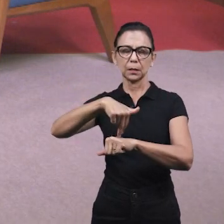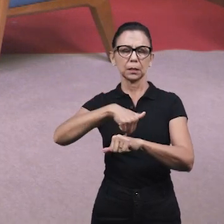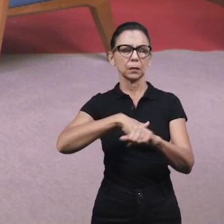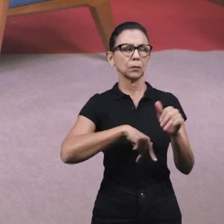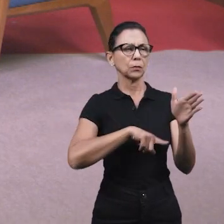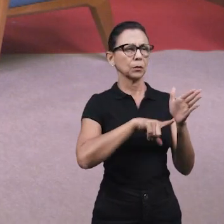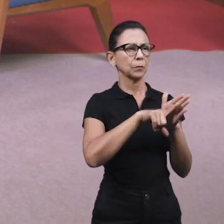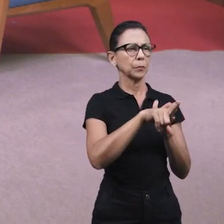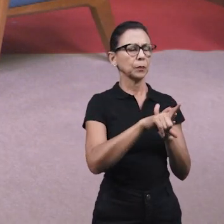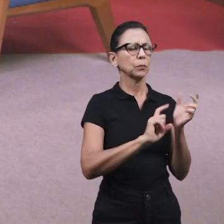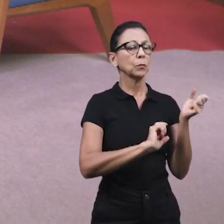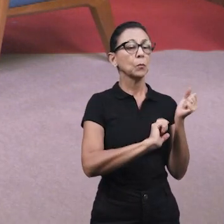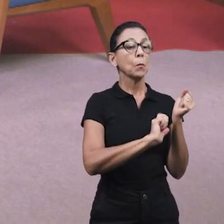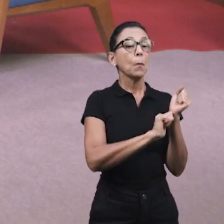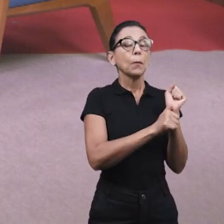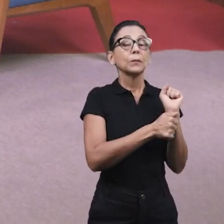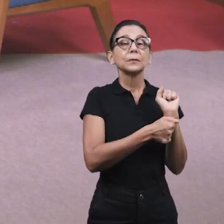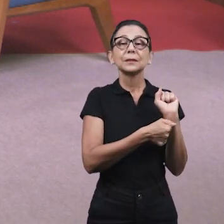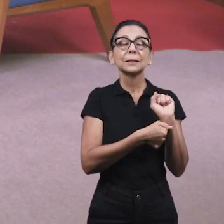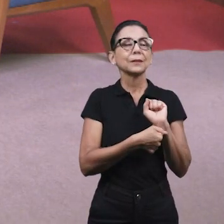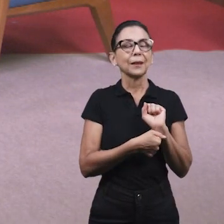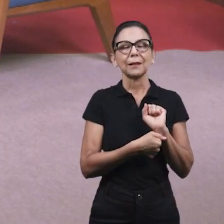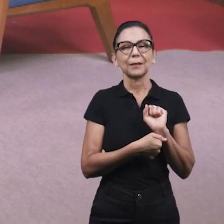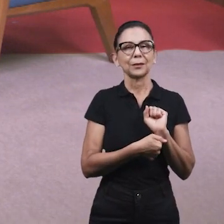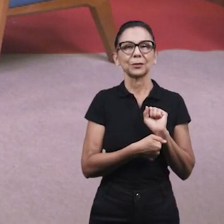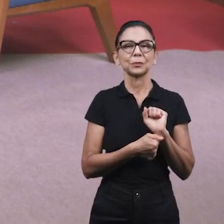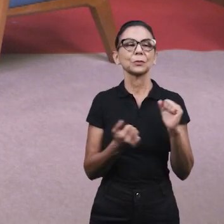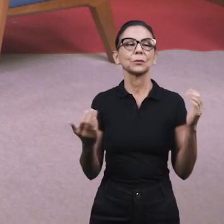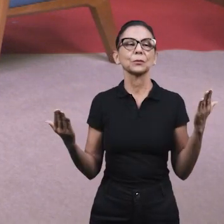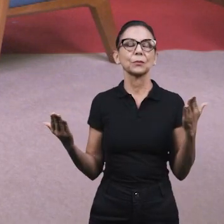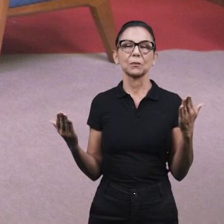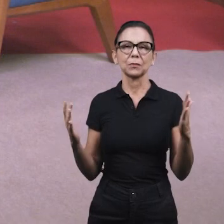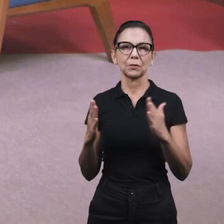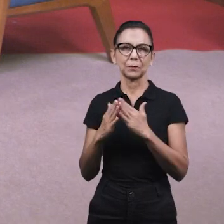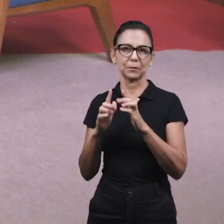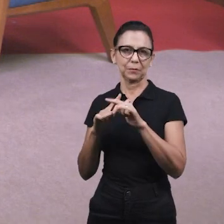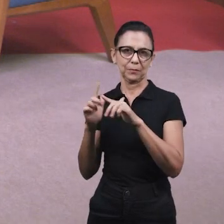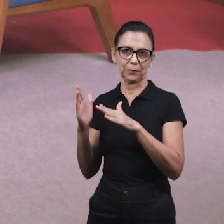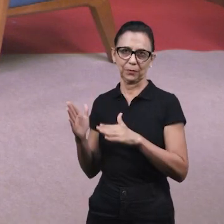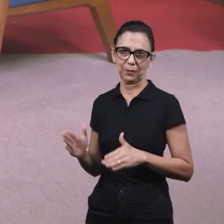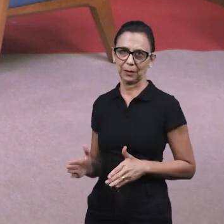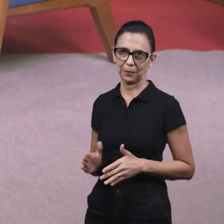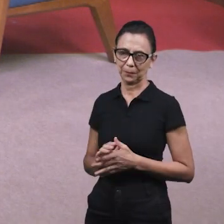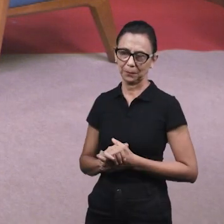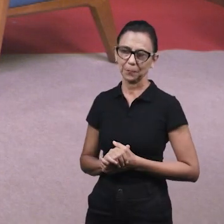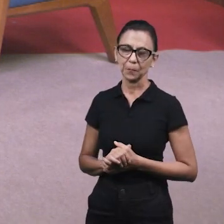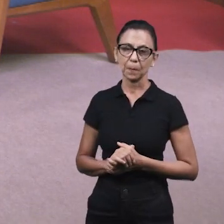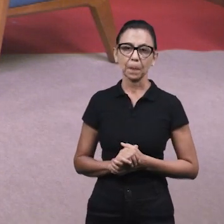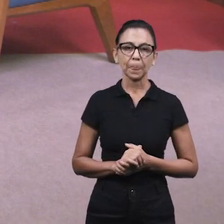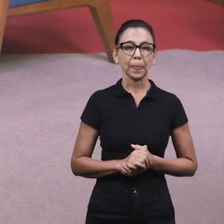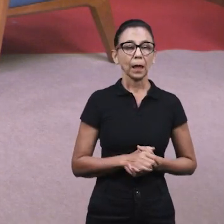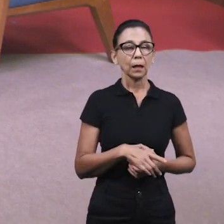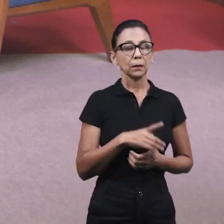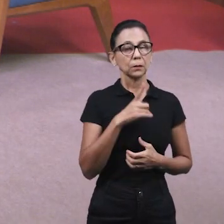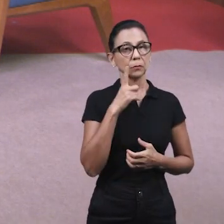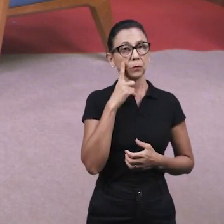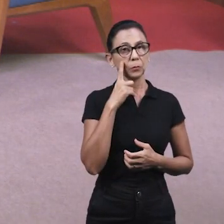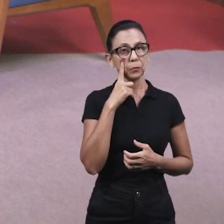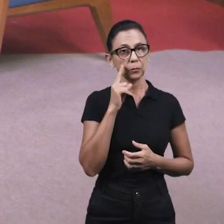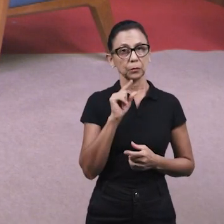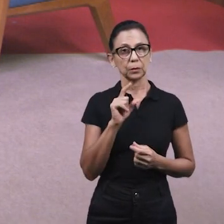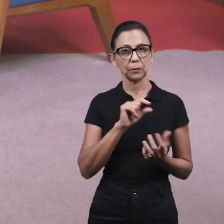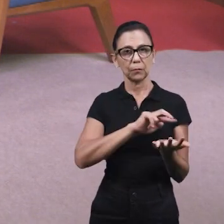aqui? Quais os mistérios desse momento para a igreja hoje, a aplicação profética para a igreja hoje? Bem, nós veremos que